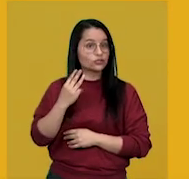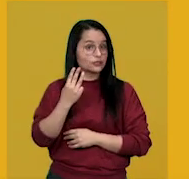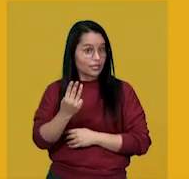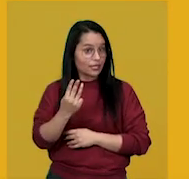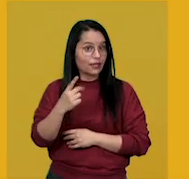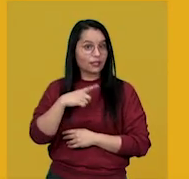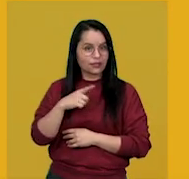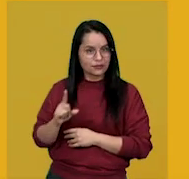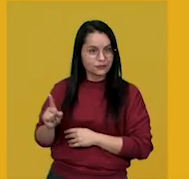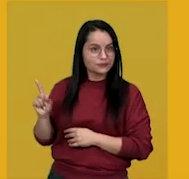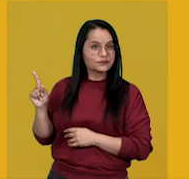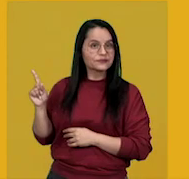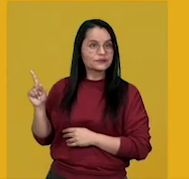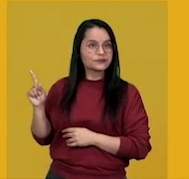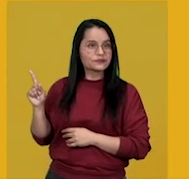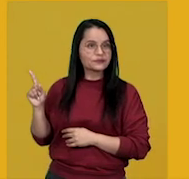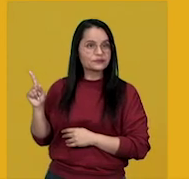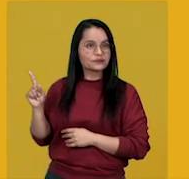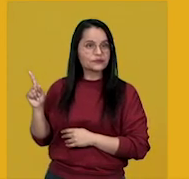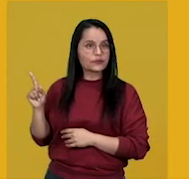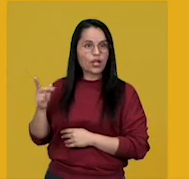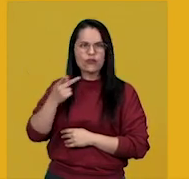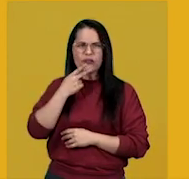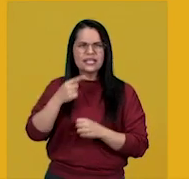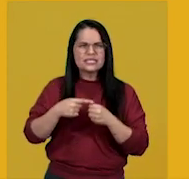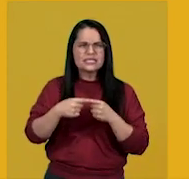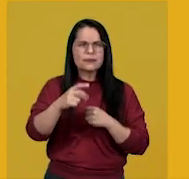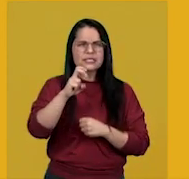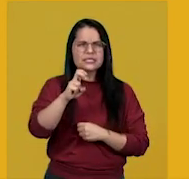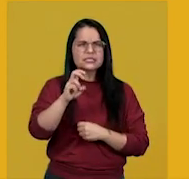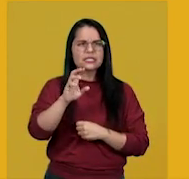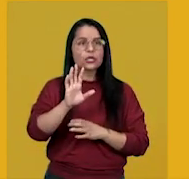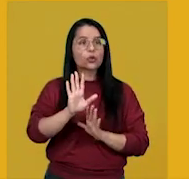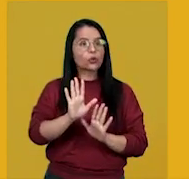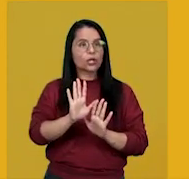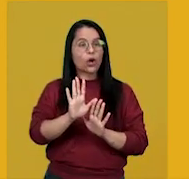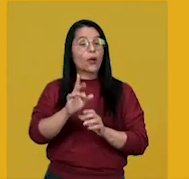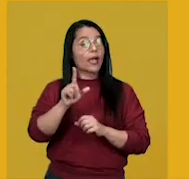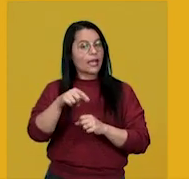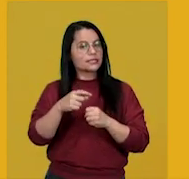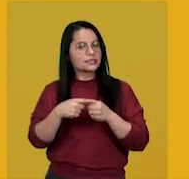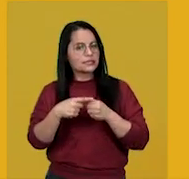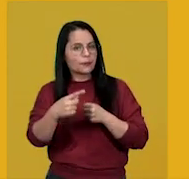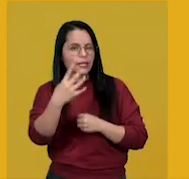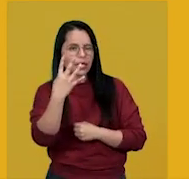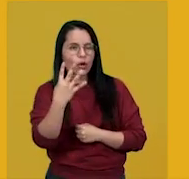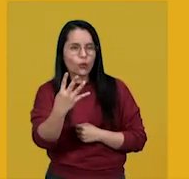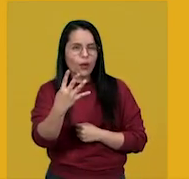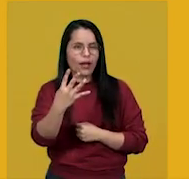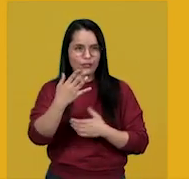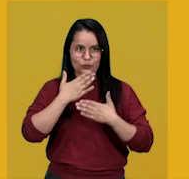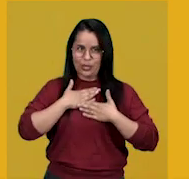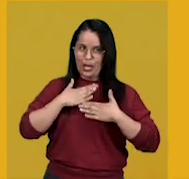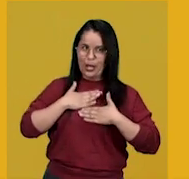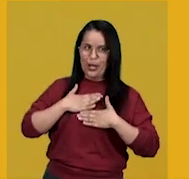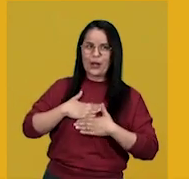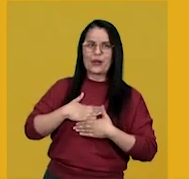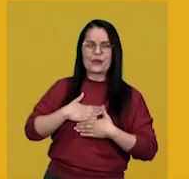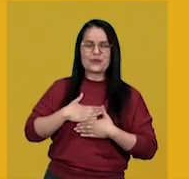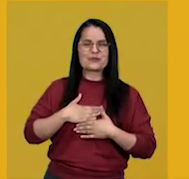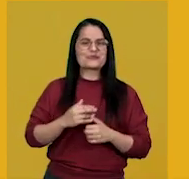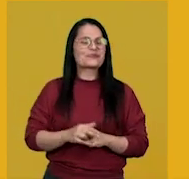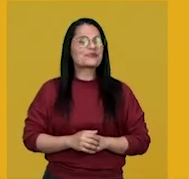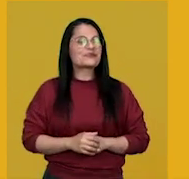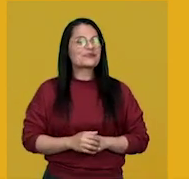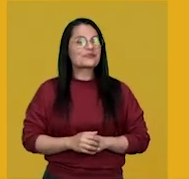né? Desculpe, eu tinha falado semana 5, realmente nós estamos na semana 4, né? Vamos devagar, não é isso?